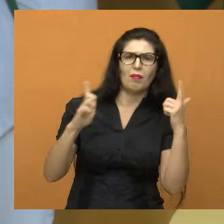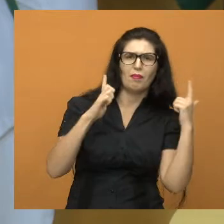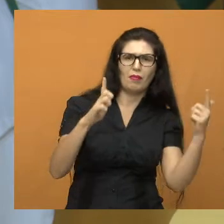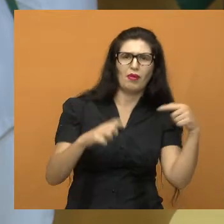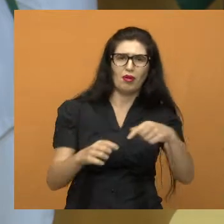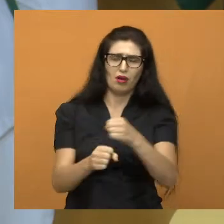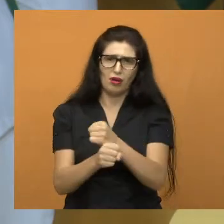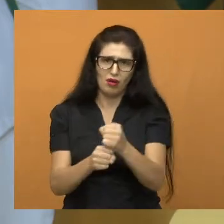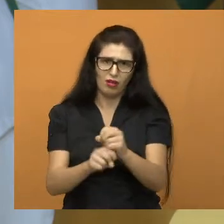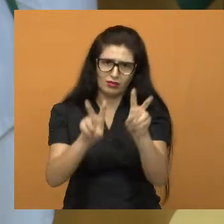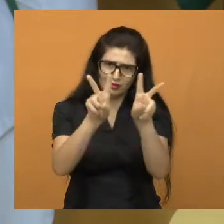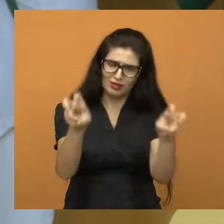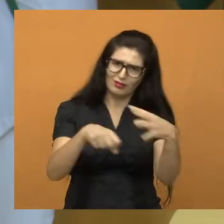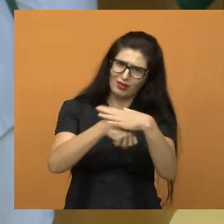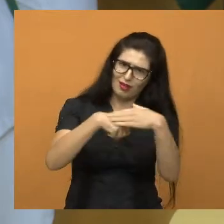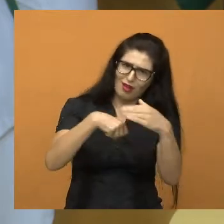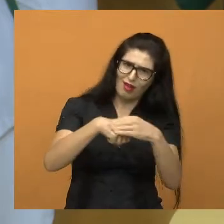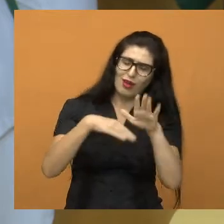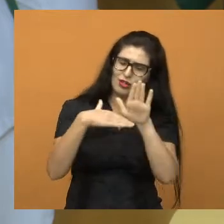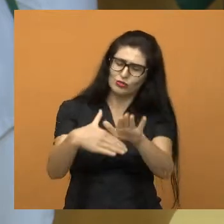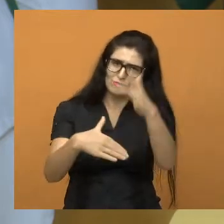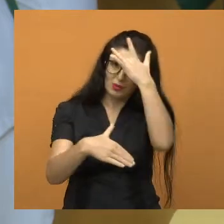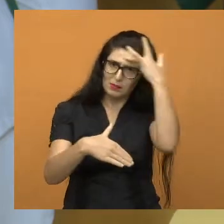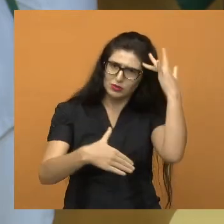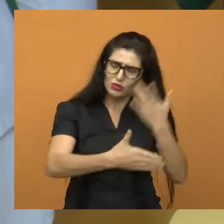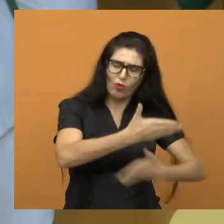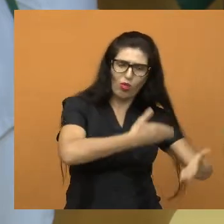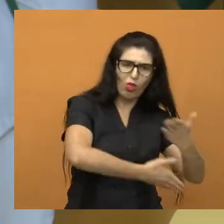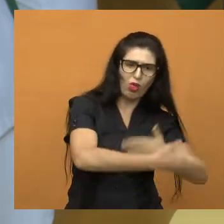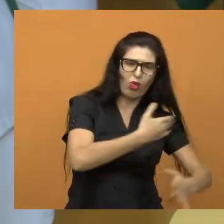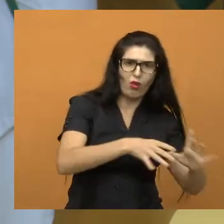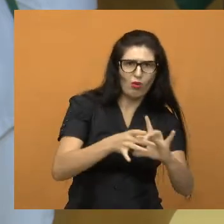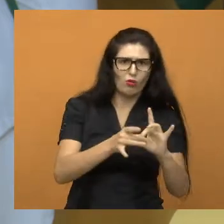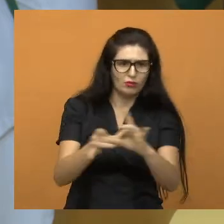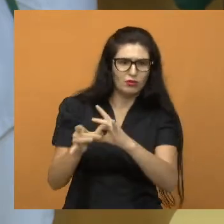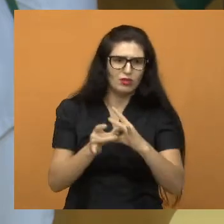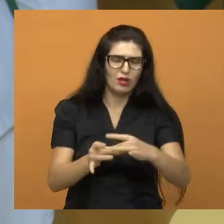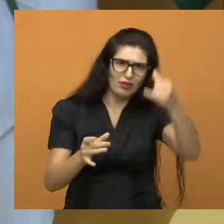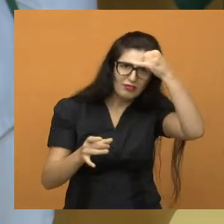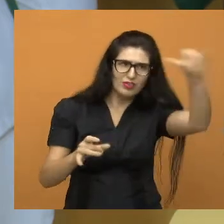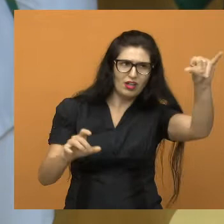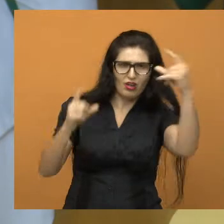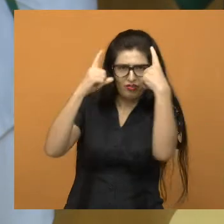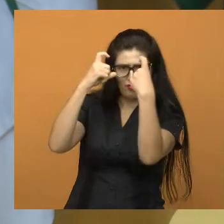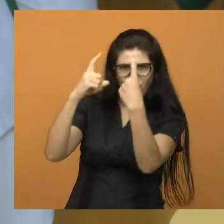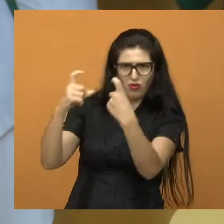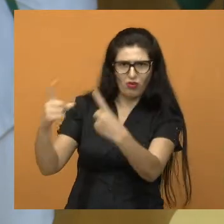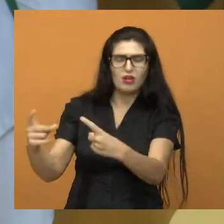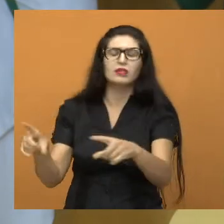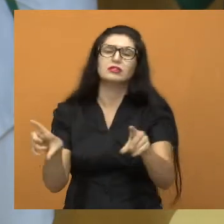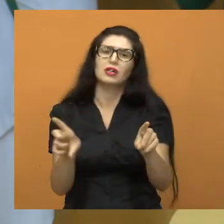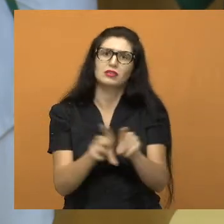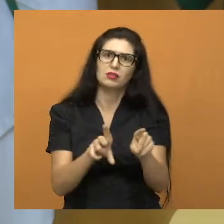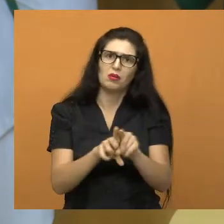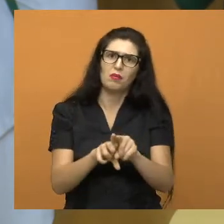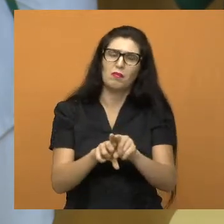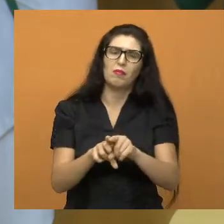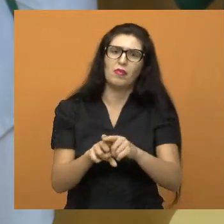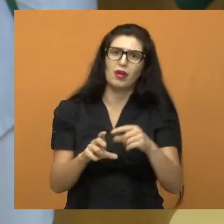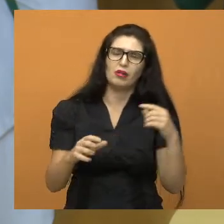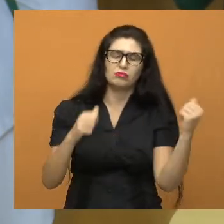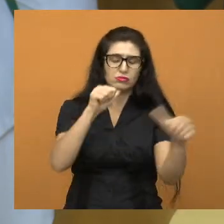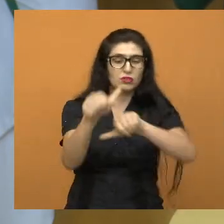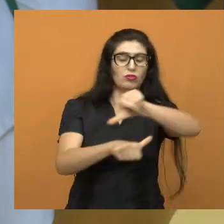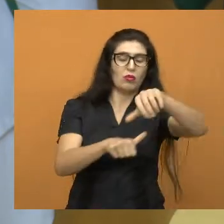tem como tema fraternidade e a superação da violência e, como lema, vós